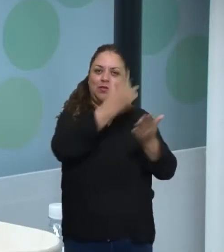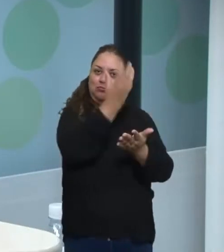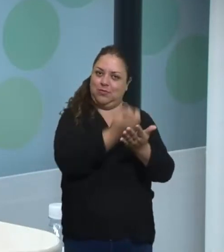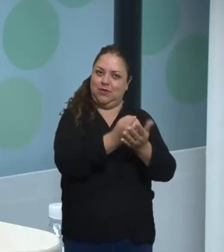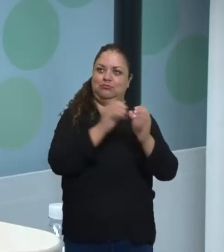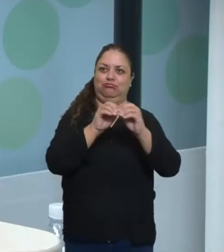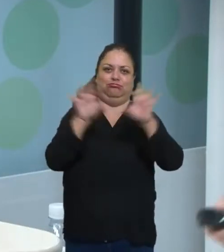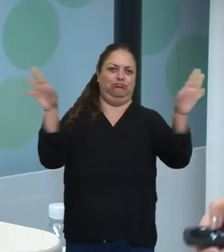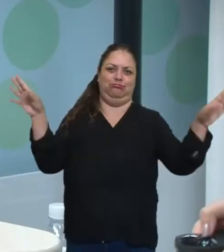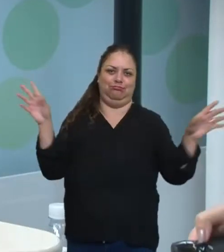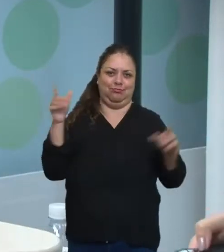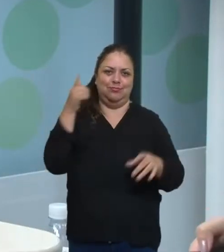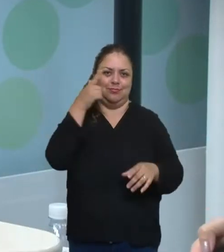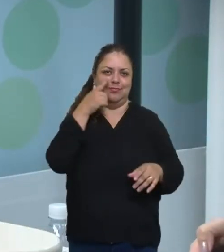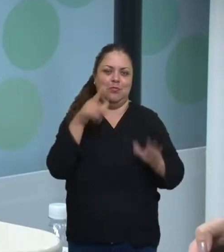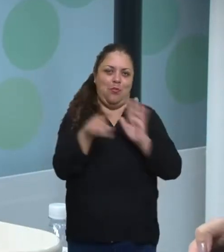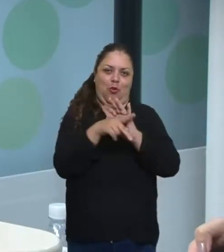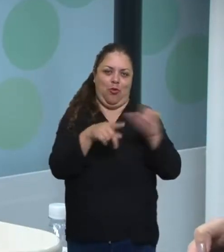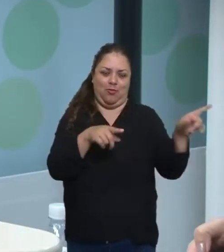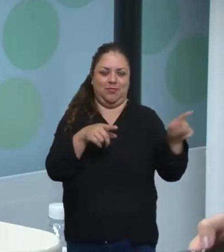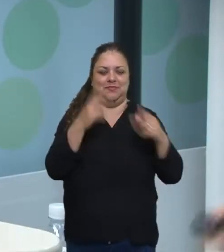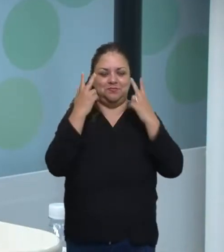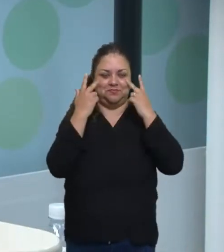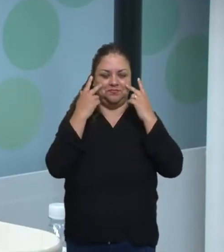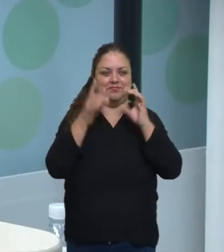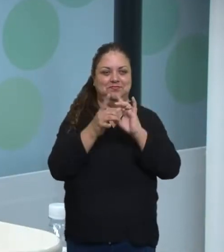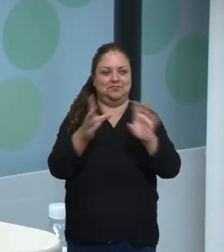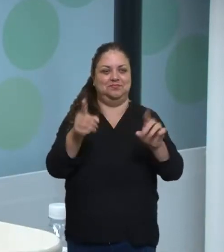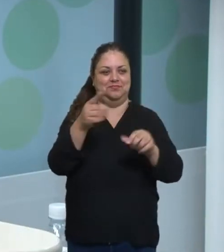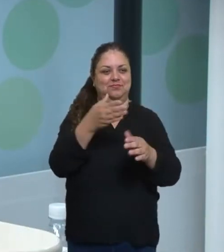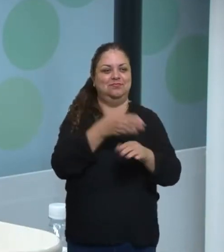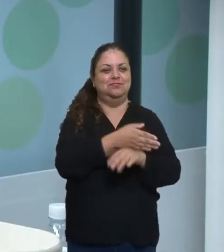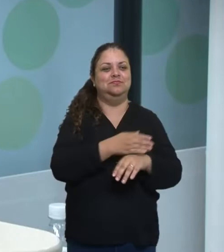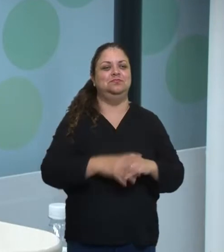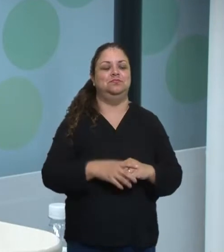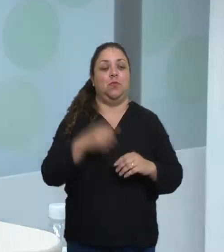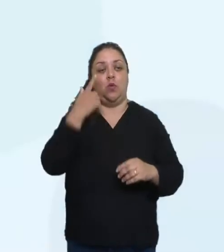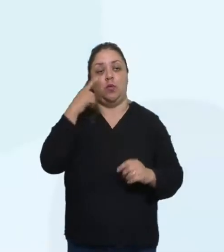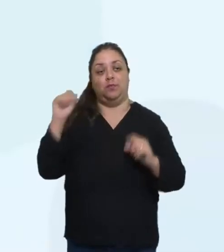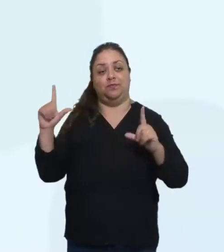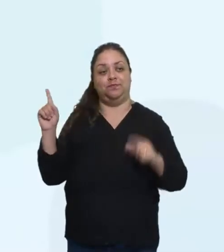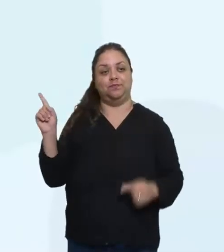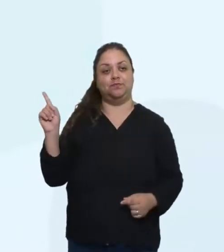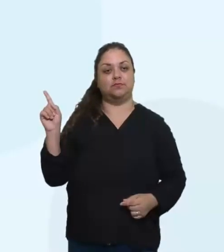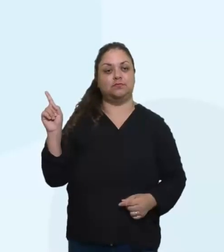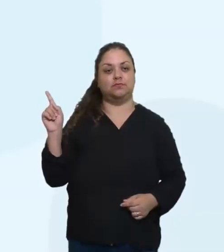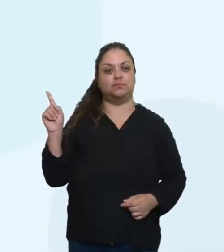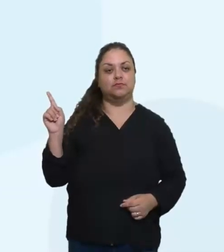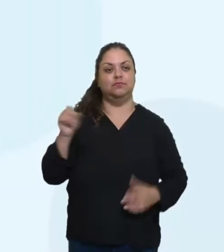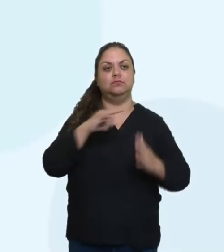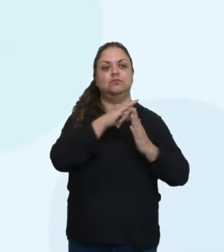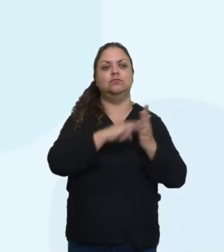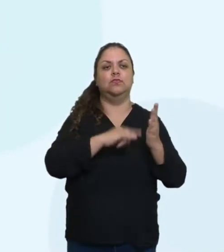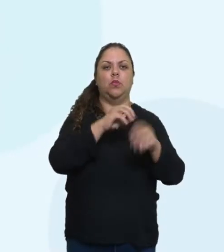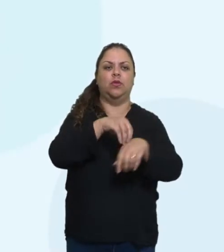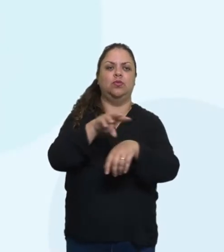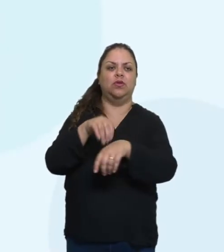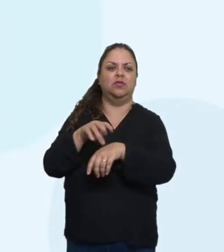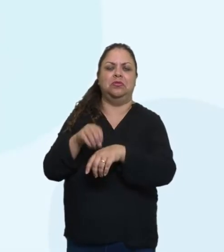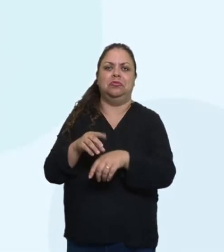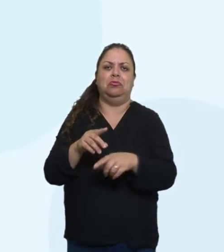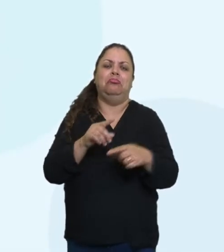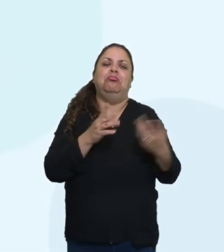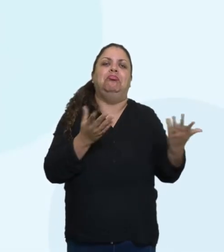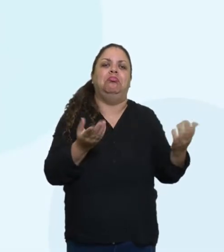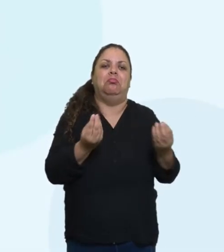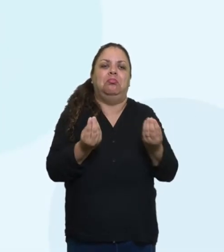E aí nós vai ficar mais Evidente isso no próximo slide que diz assim o documento orientador tem como objetivo de apoiar a